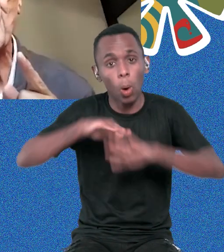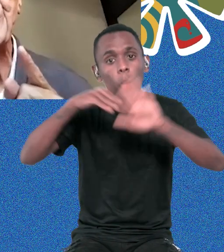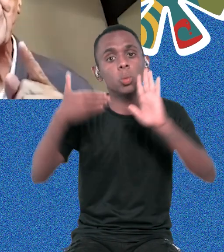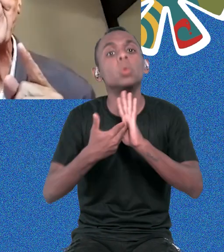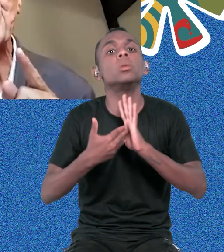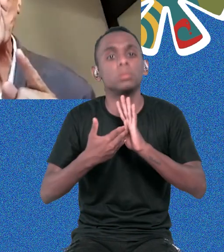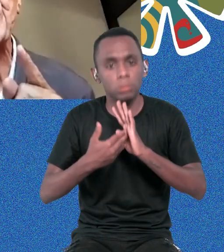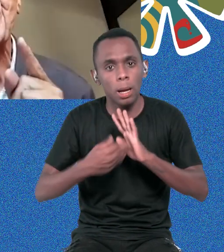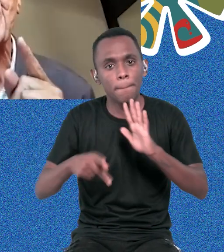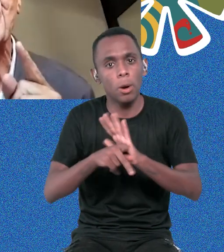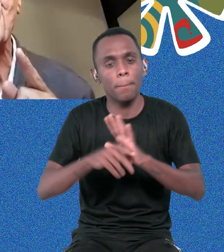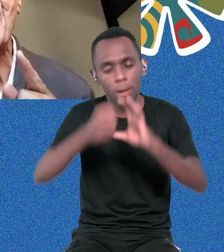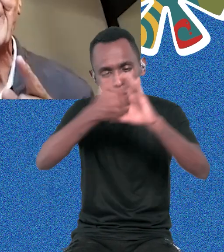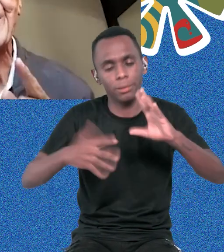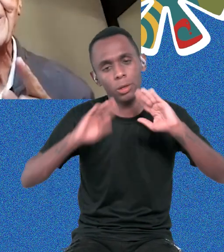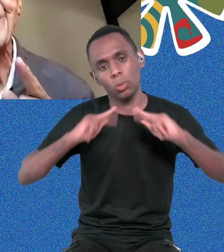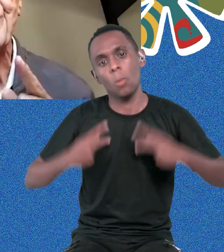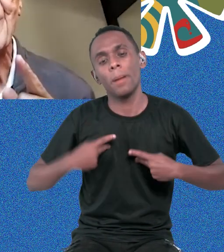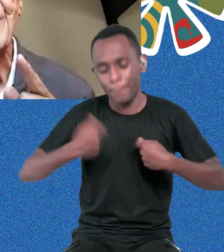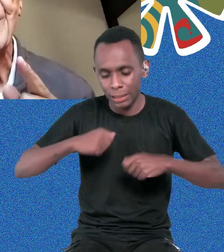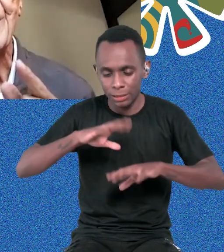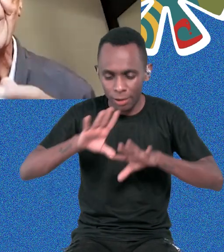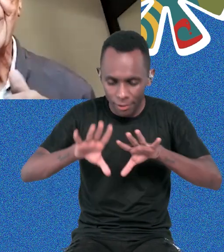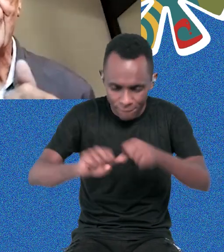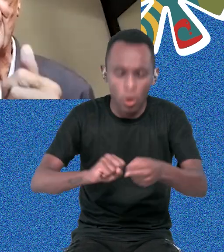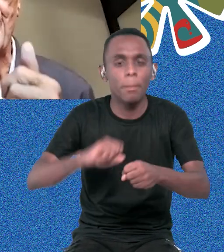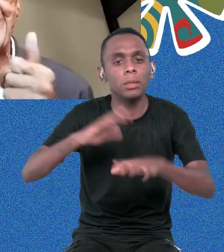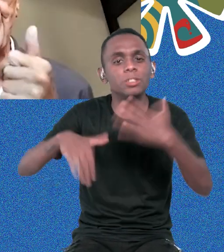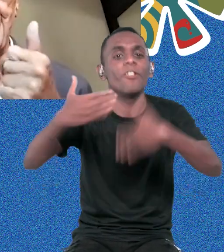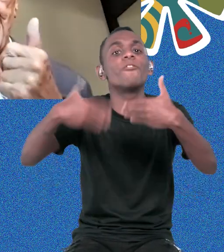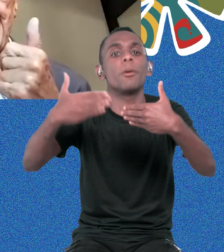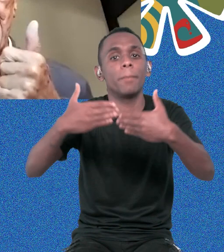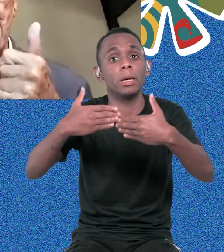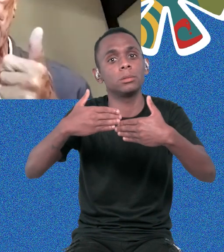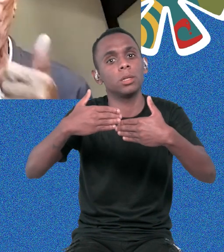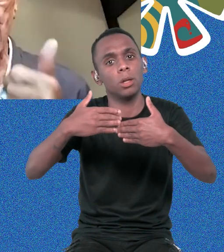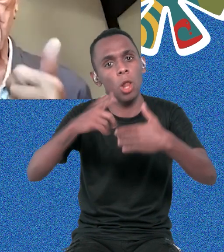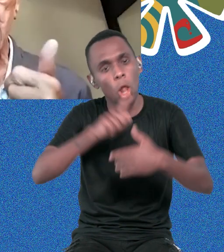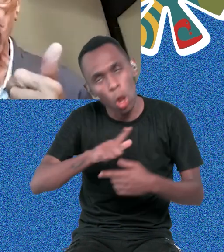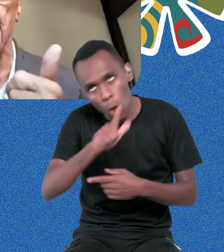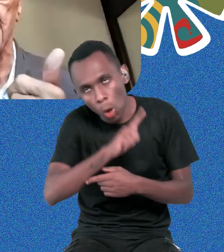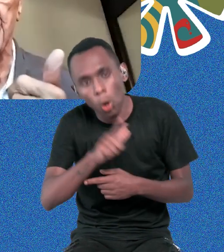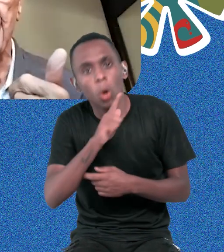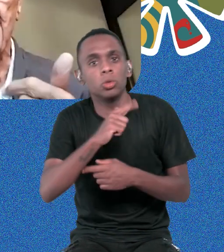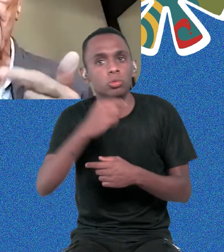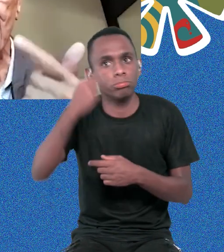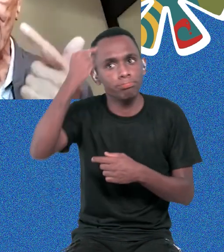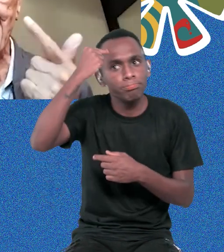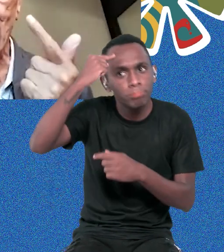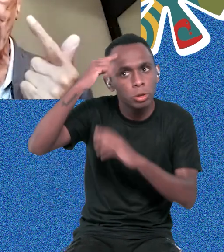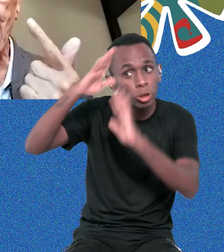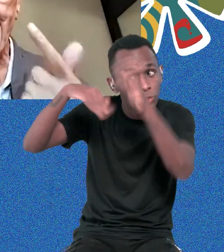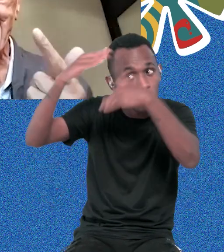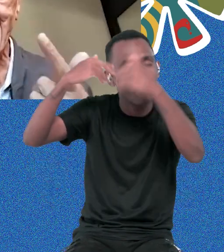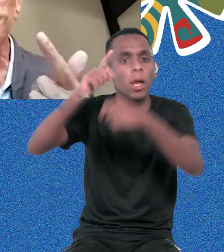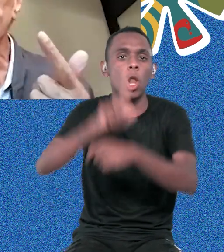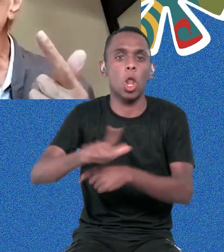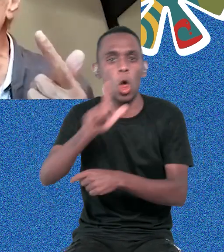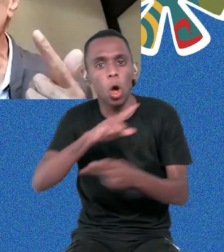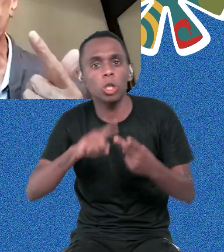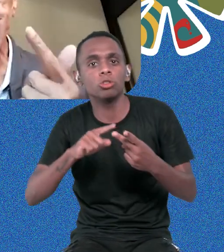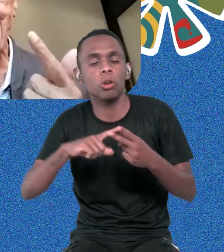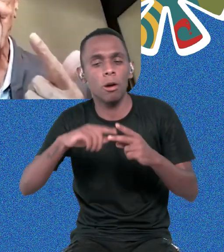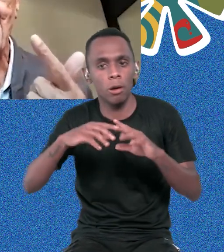de suas dimensões humanas. Formação intelectual, sim. Formação